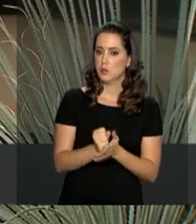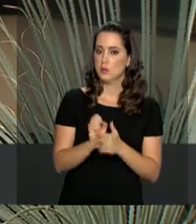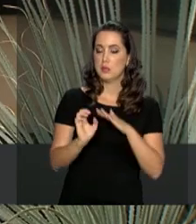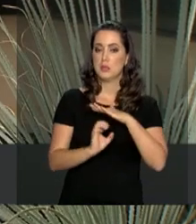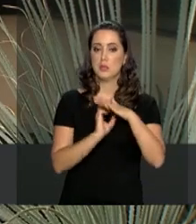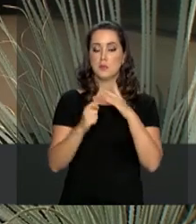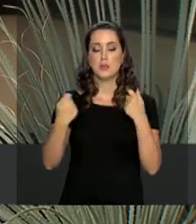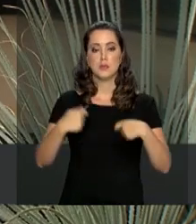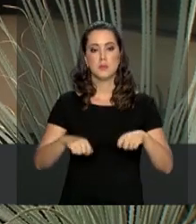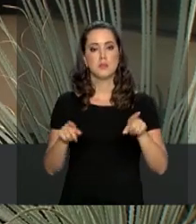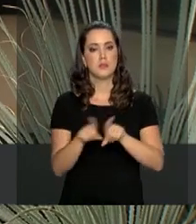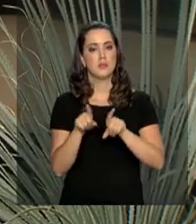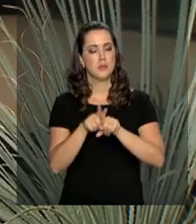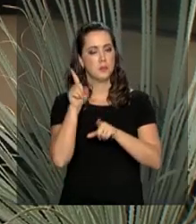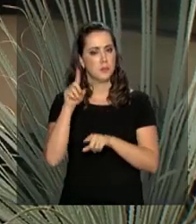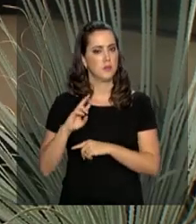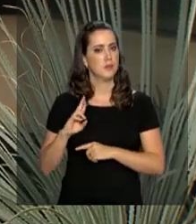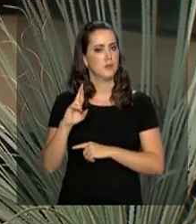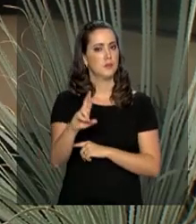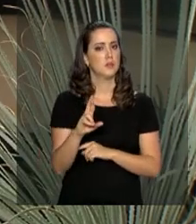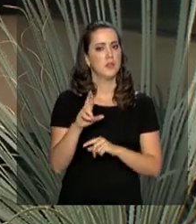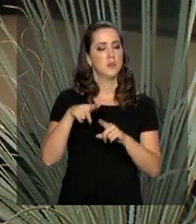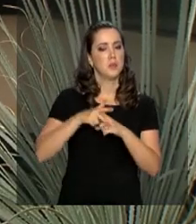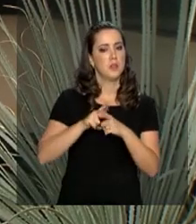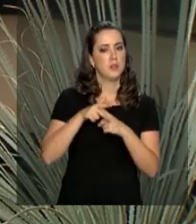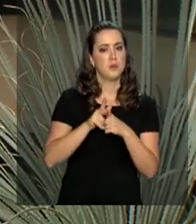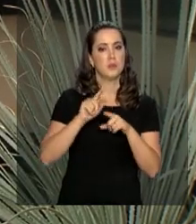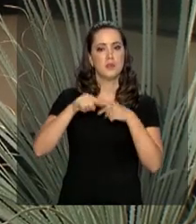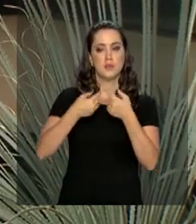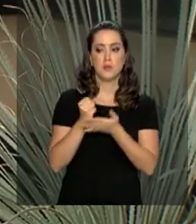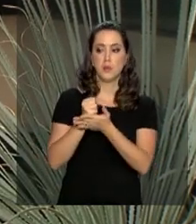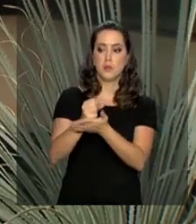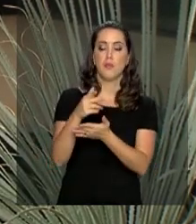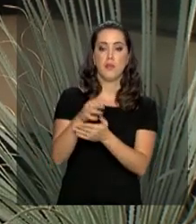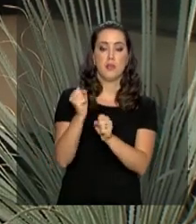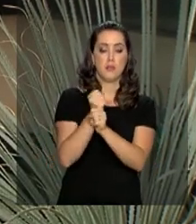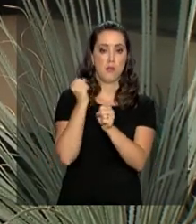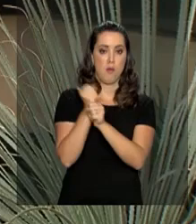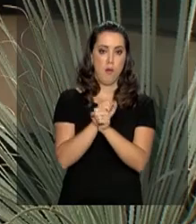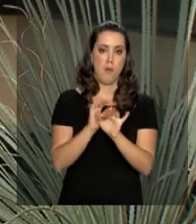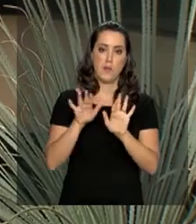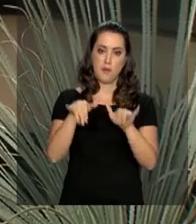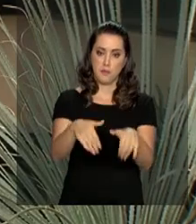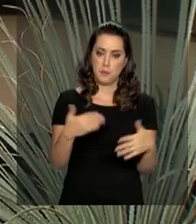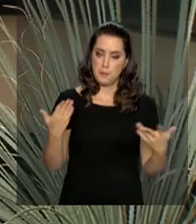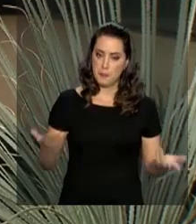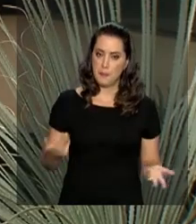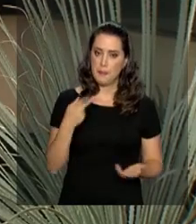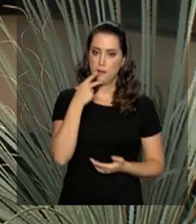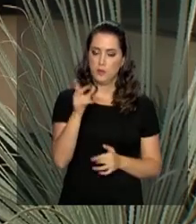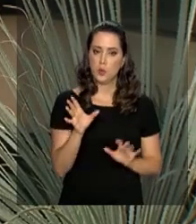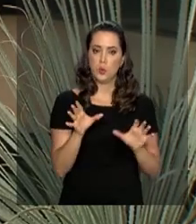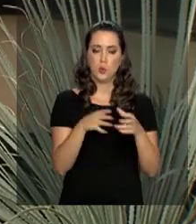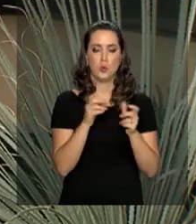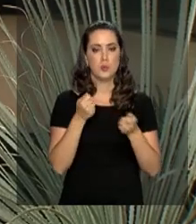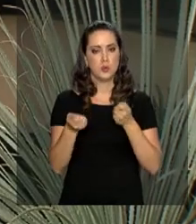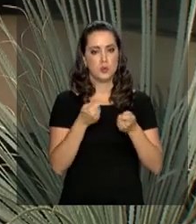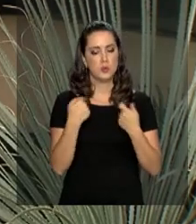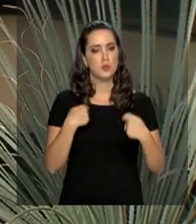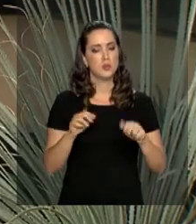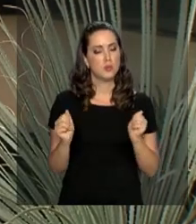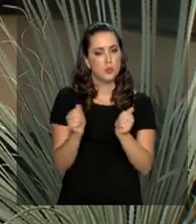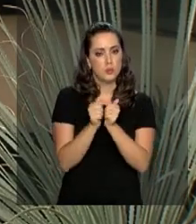devem ser também responsáveis pela manutenção após a entrega das obras públicas disse que os órgãos de controle devem ser